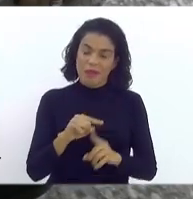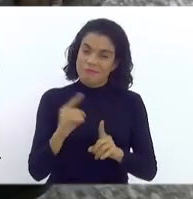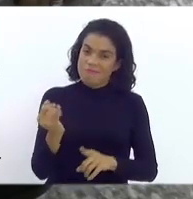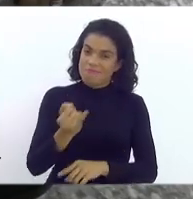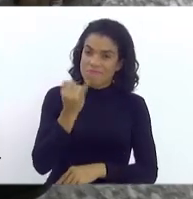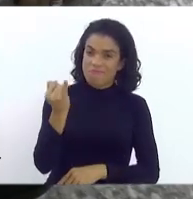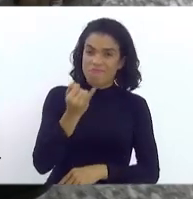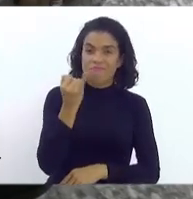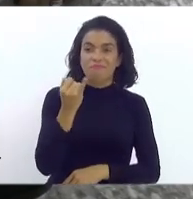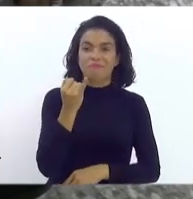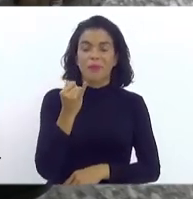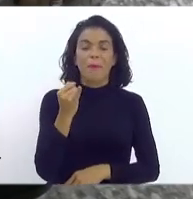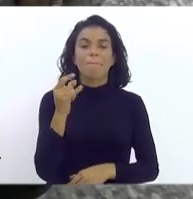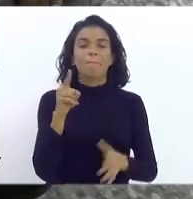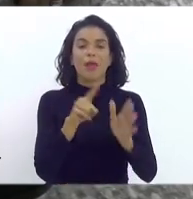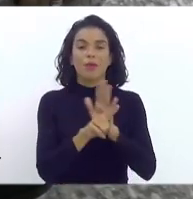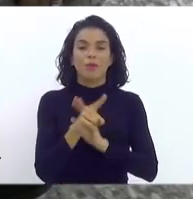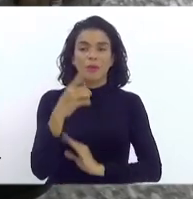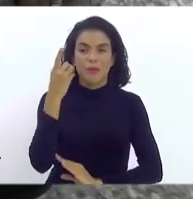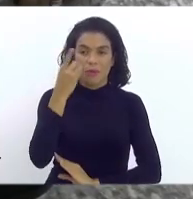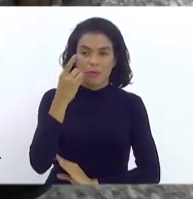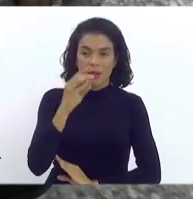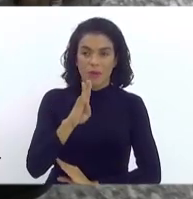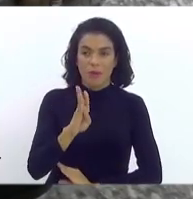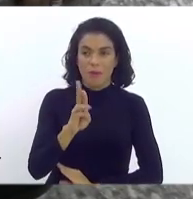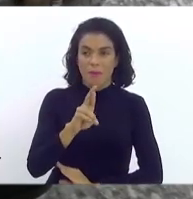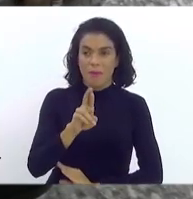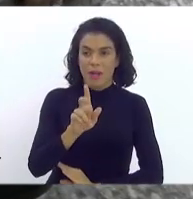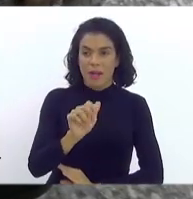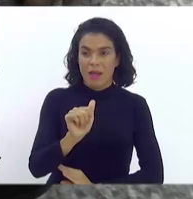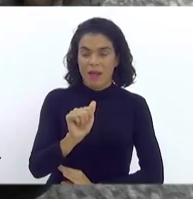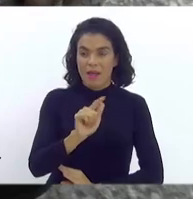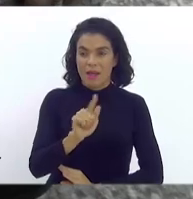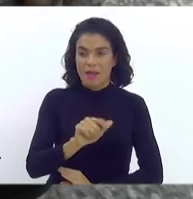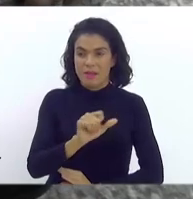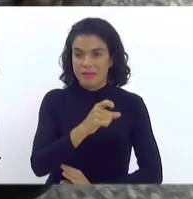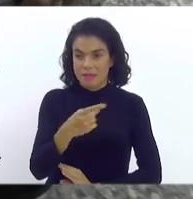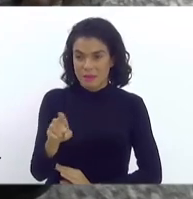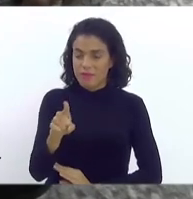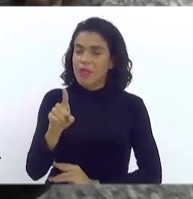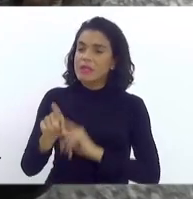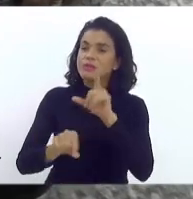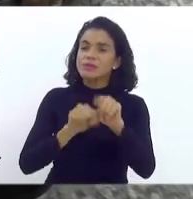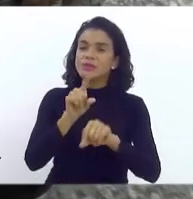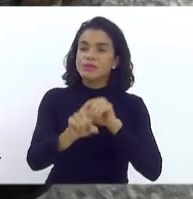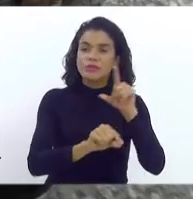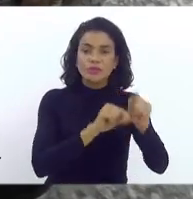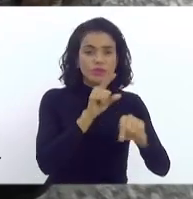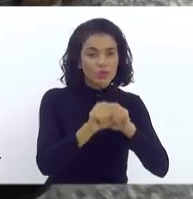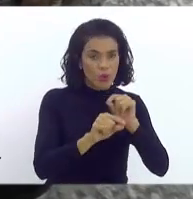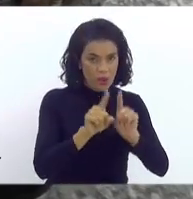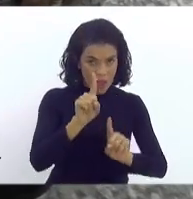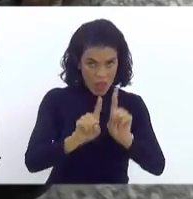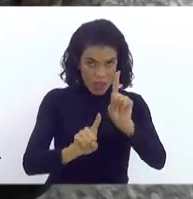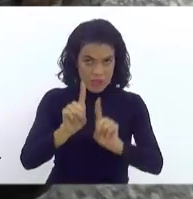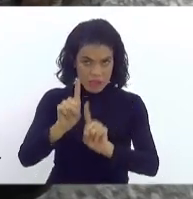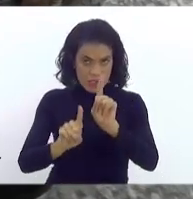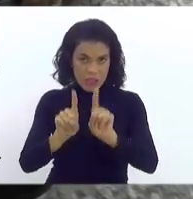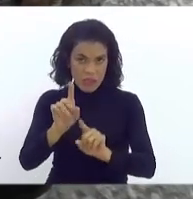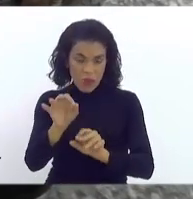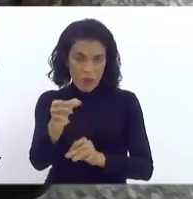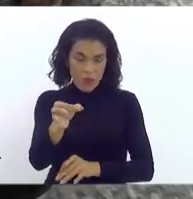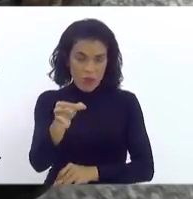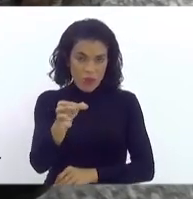intervenção do deputado Brazão. A escolha dos fornecedores é feita por concorrência, um processo licitatório que